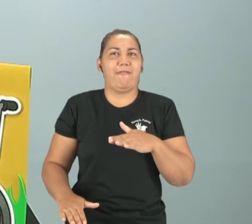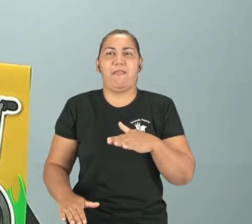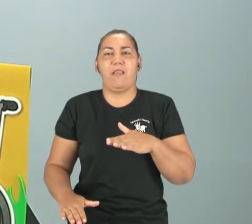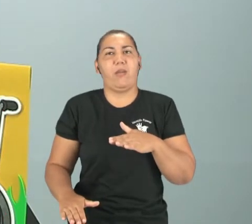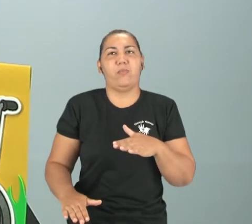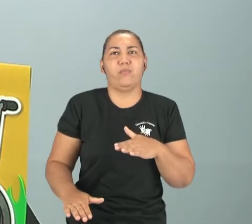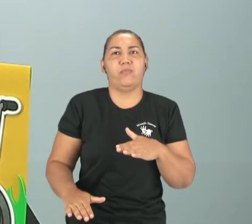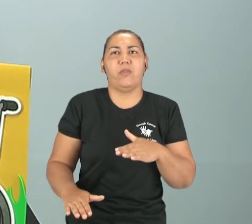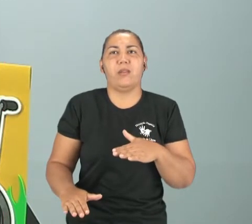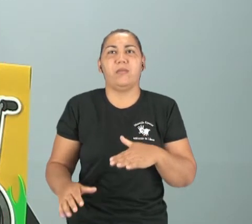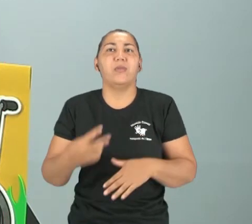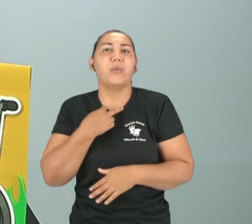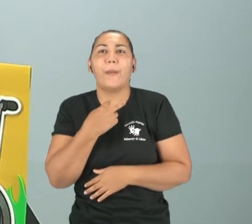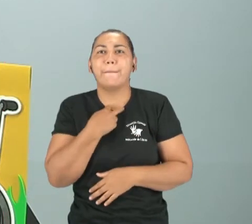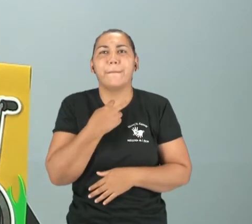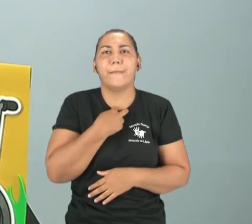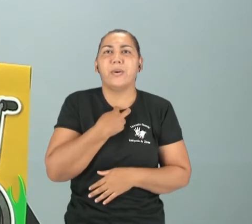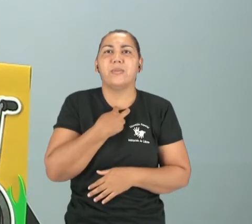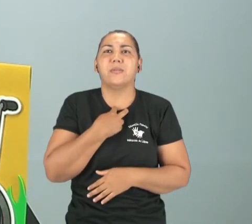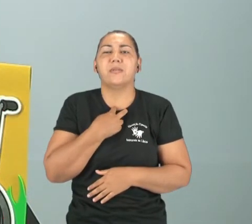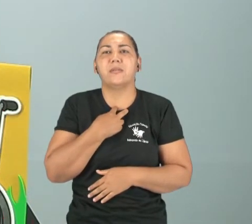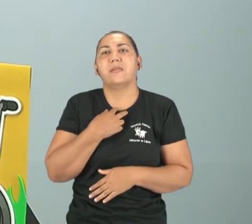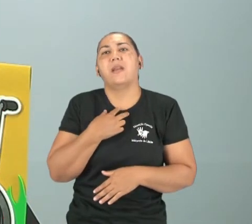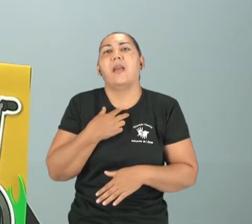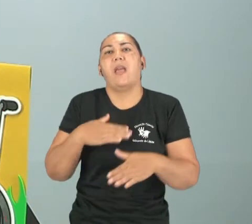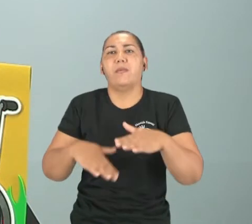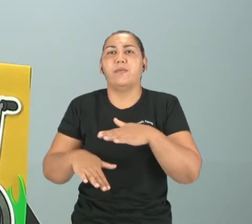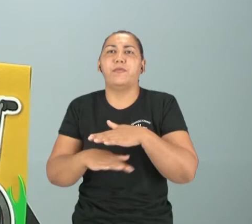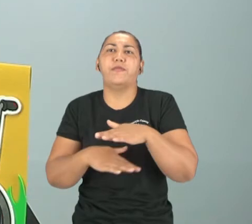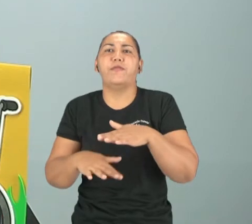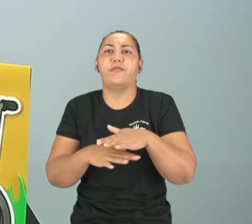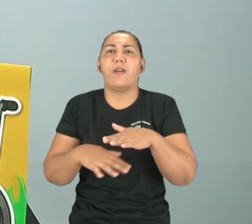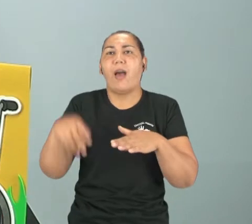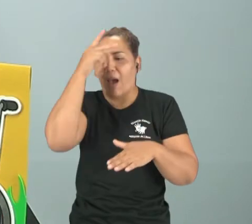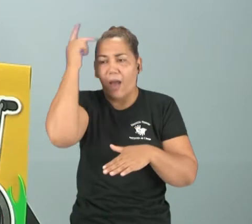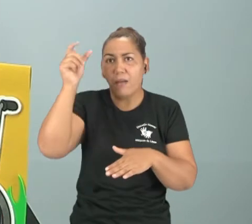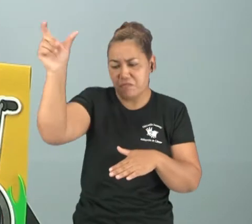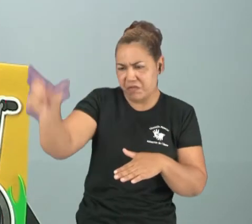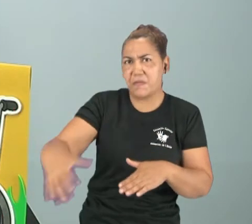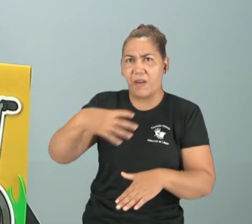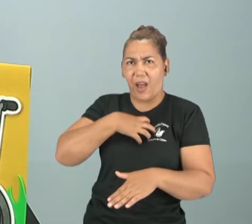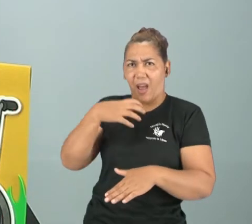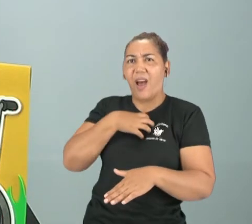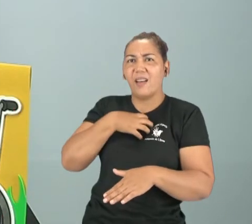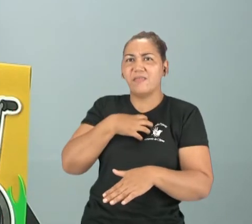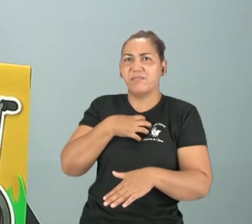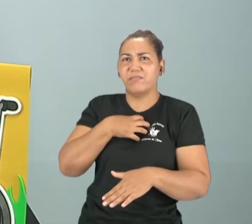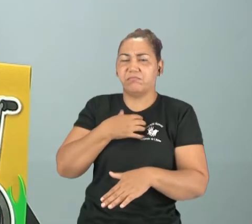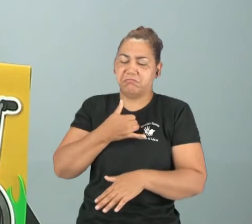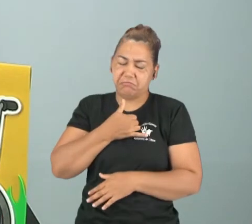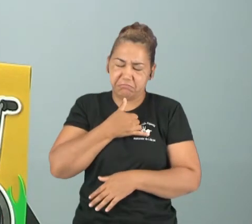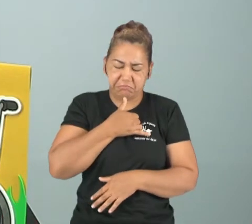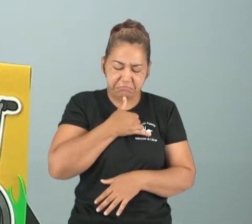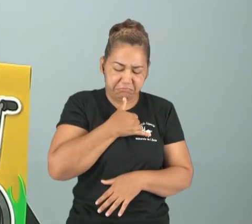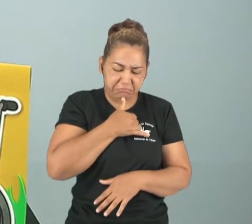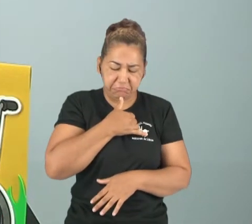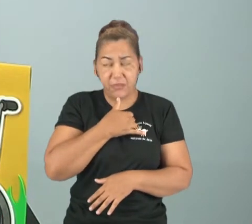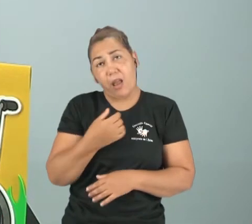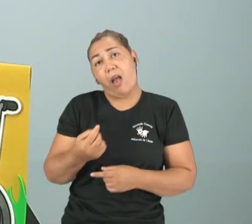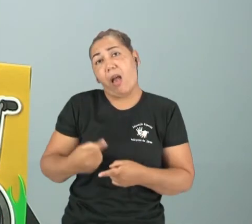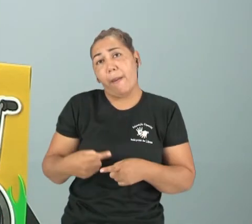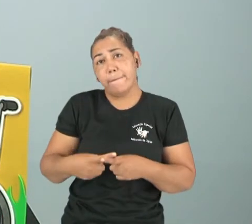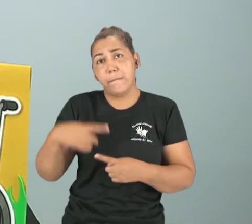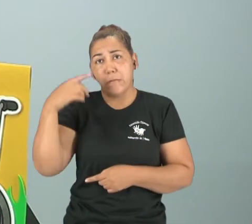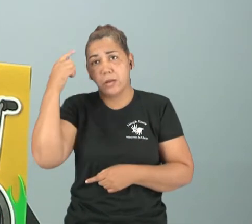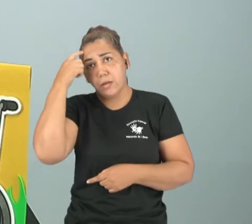pessoas infelizes porque elas não têm a mesma cultura que eu. Eu não posso deixar as pessoas infelizes porque pensam